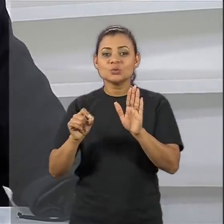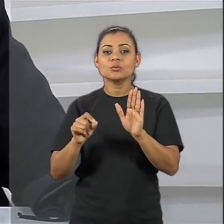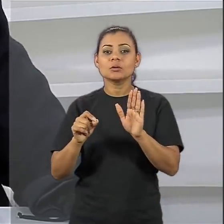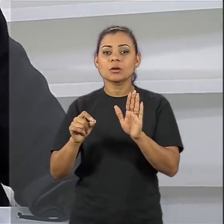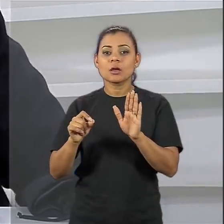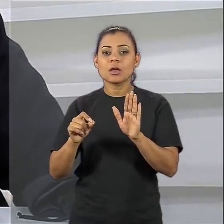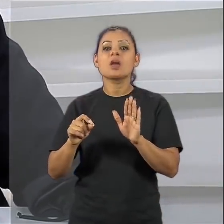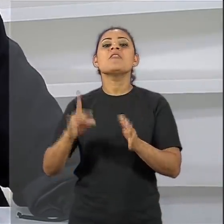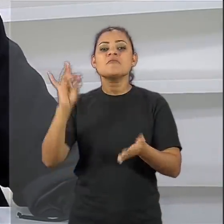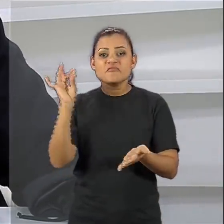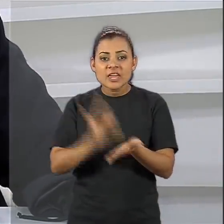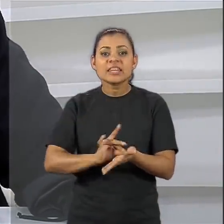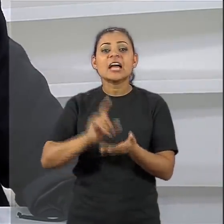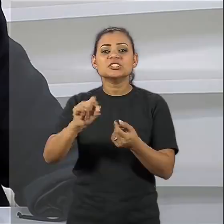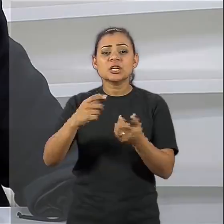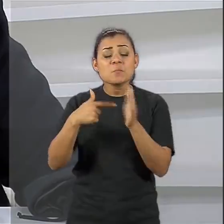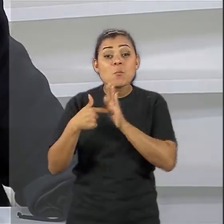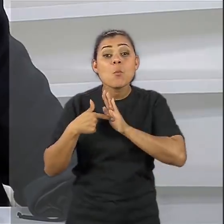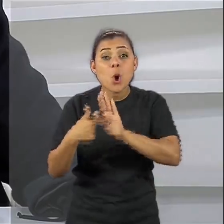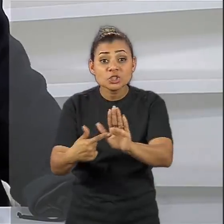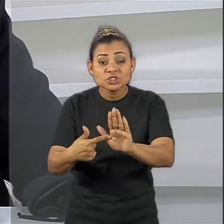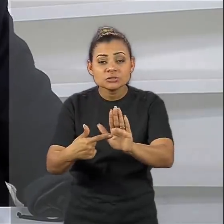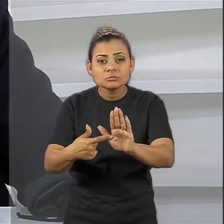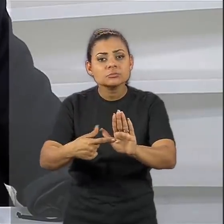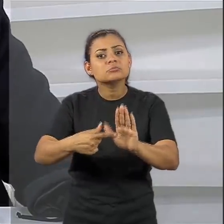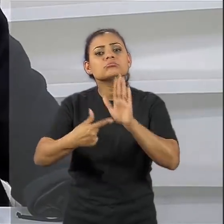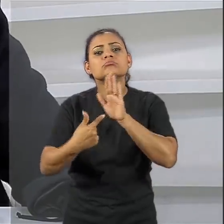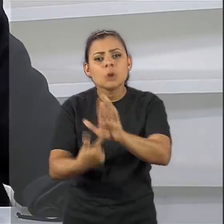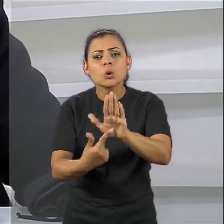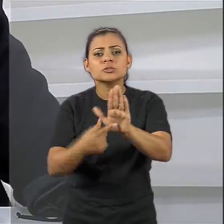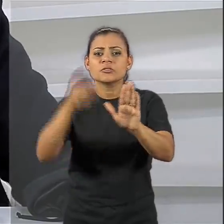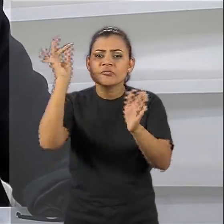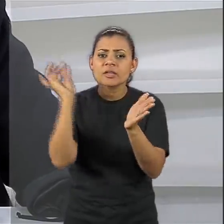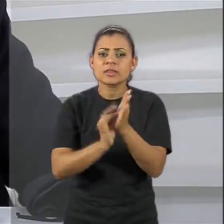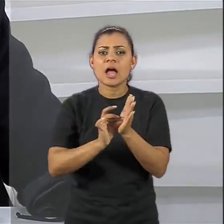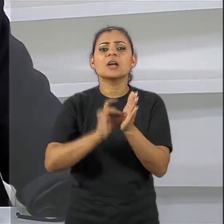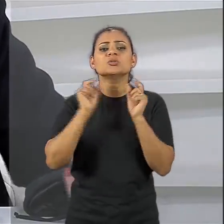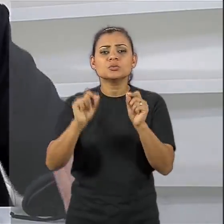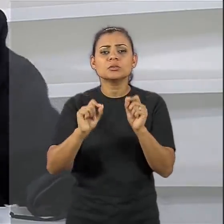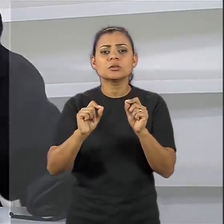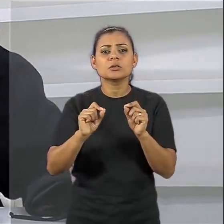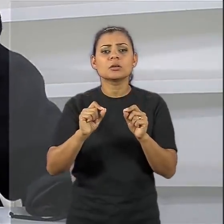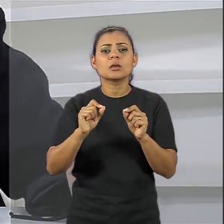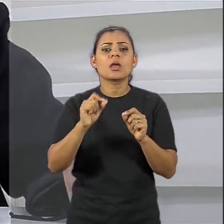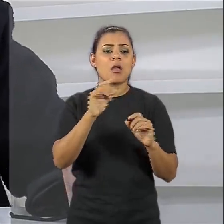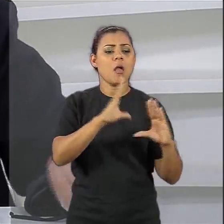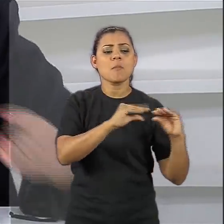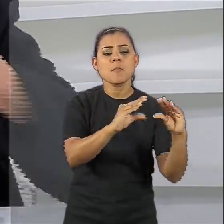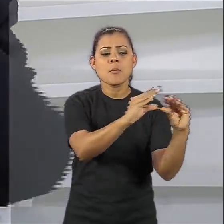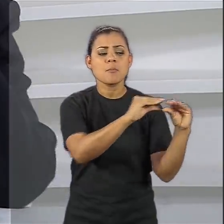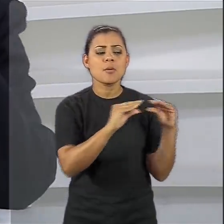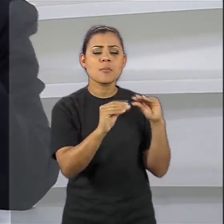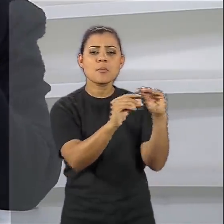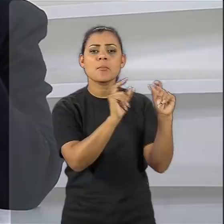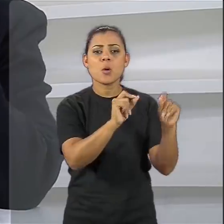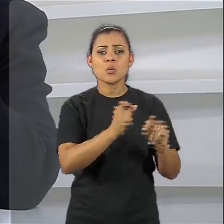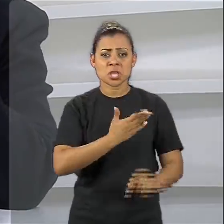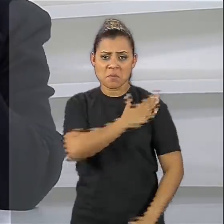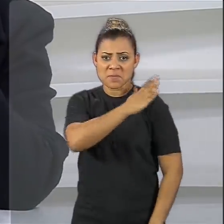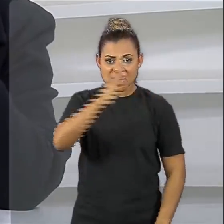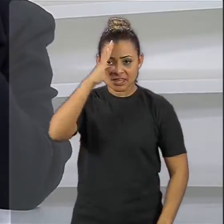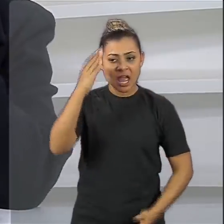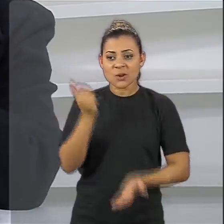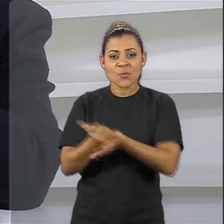está verbalizando alguma coisa que eu ouço nas minhas conversas. E aí você pega o Mourão